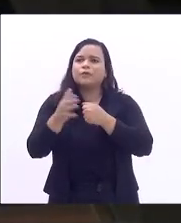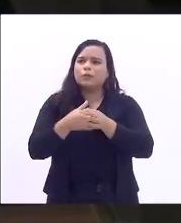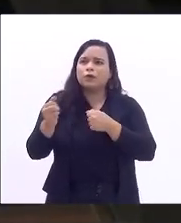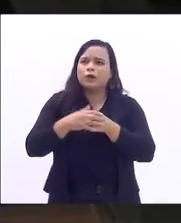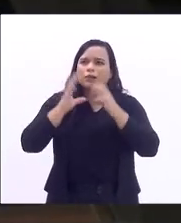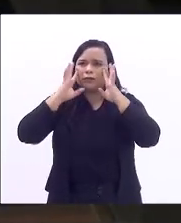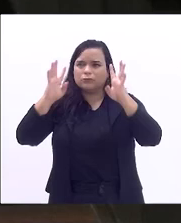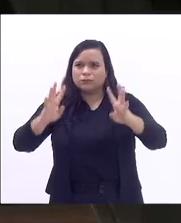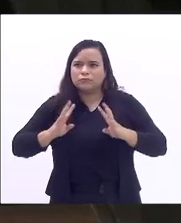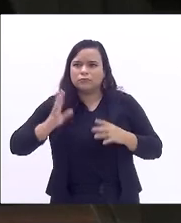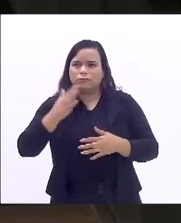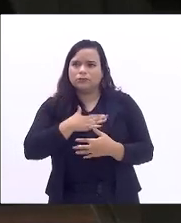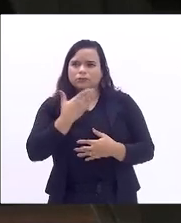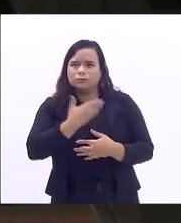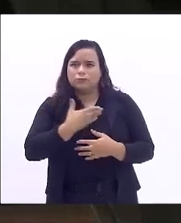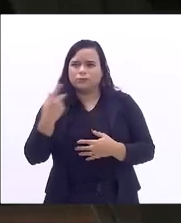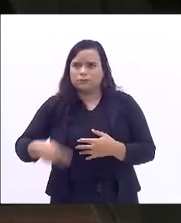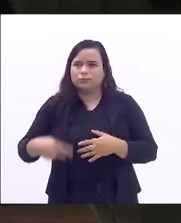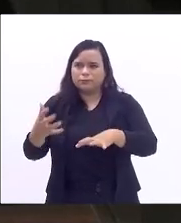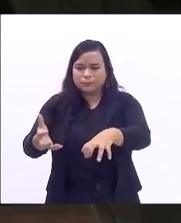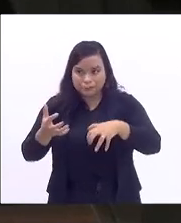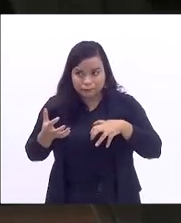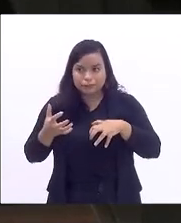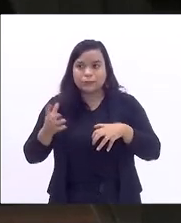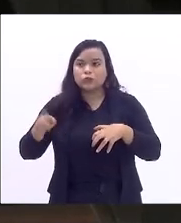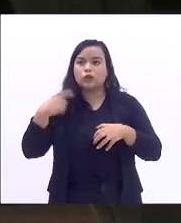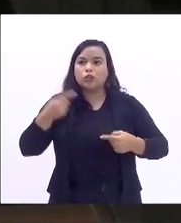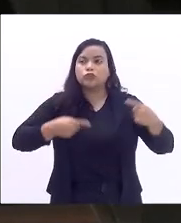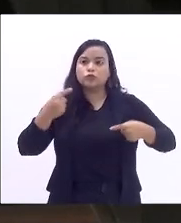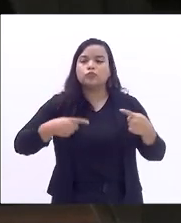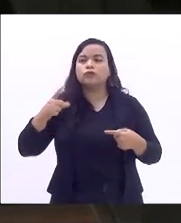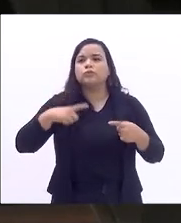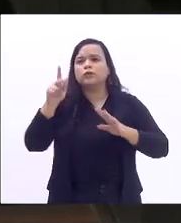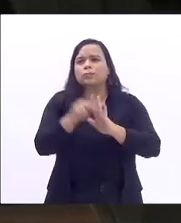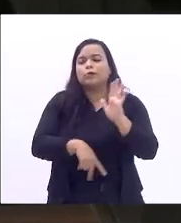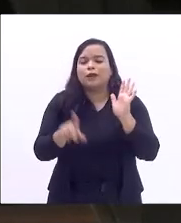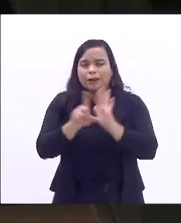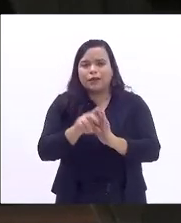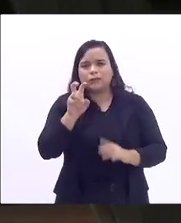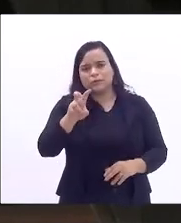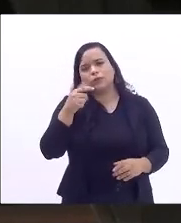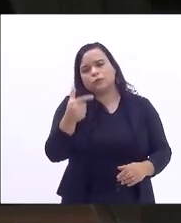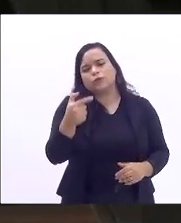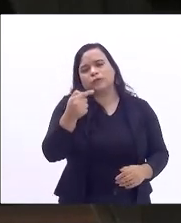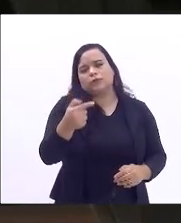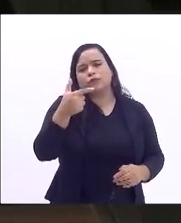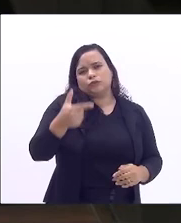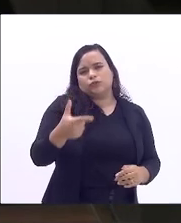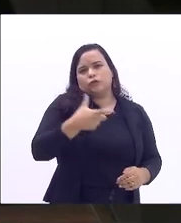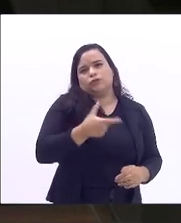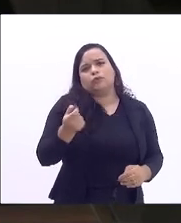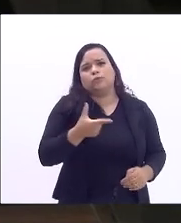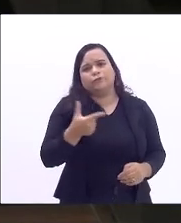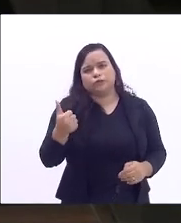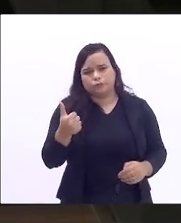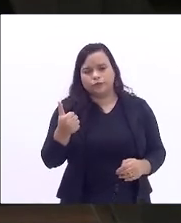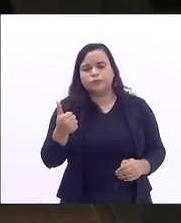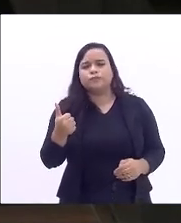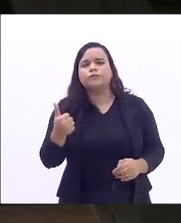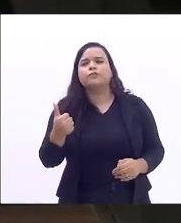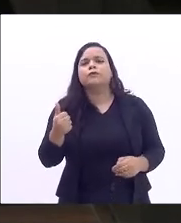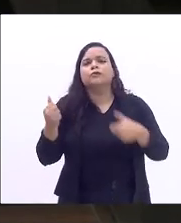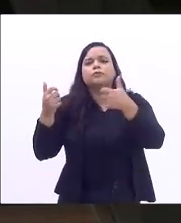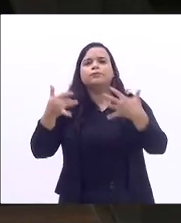carinho dos meus companheiros de Parlamento o que nós estamos discutindo aqui é o projeto de lei 5272 de 2021